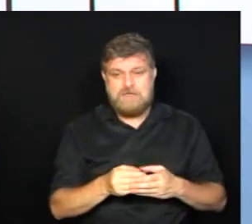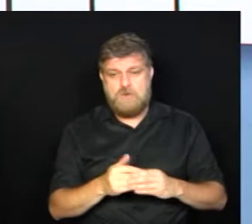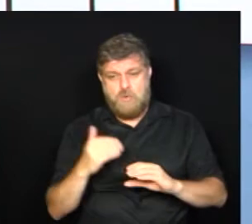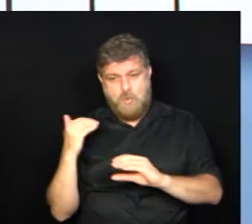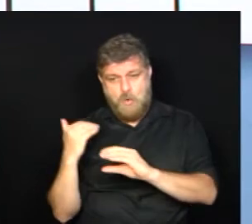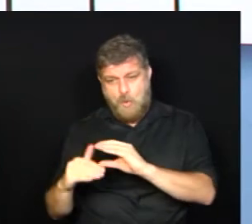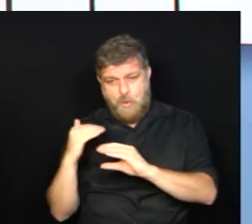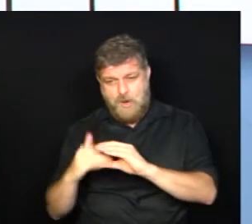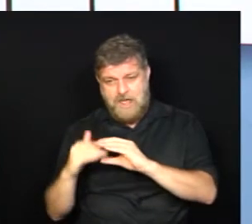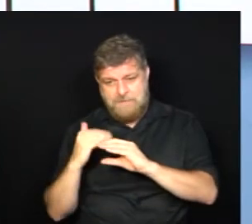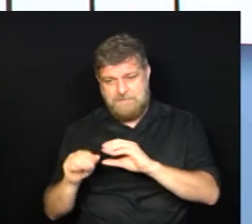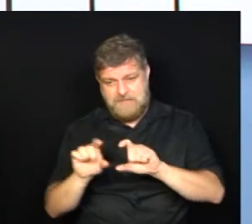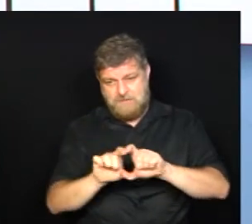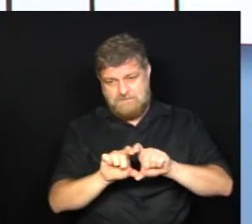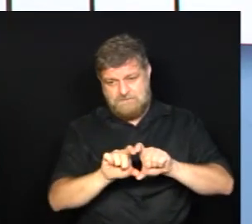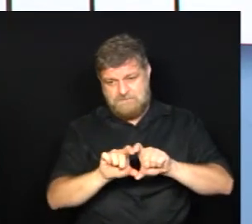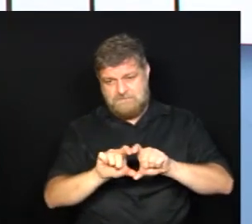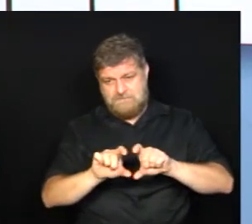ó,